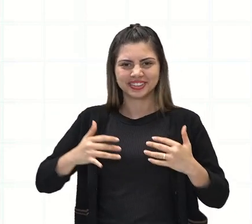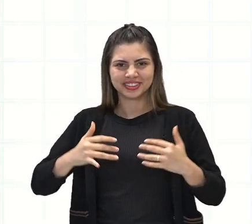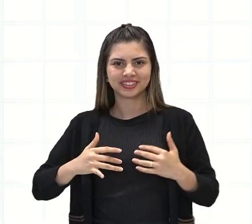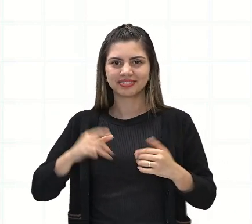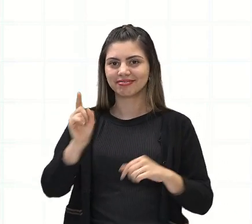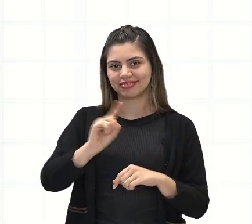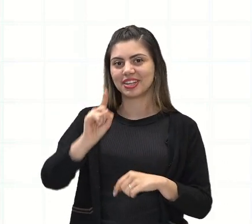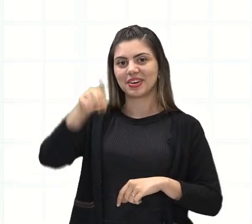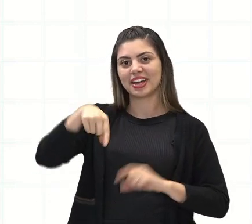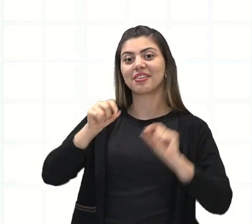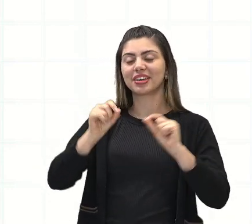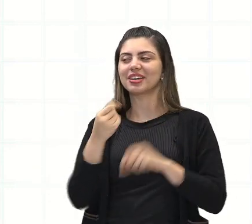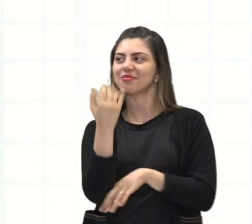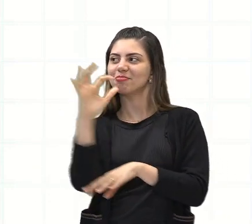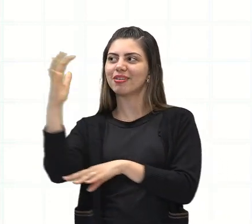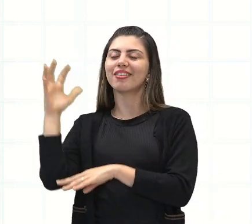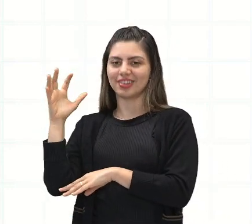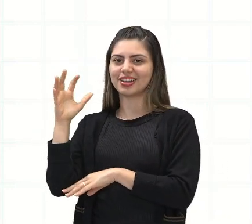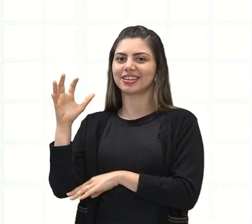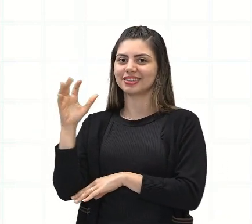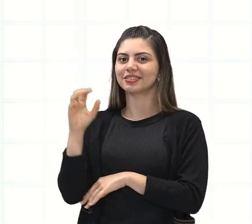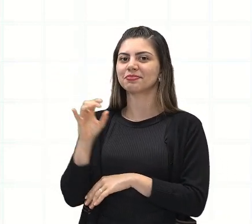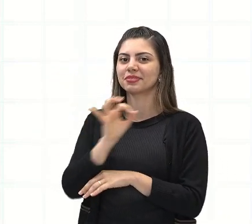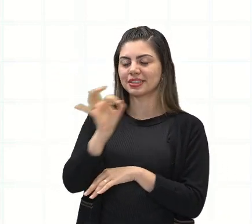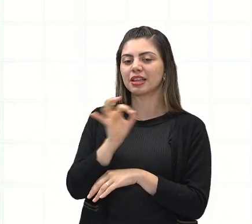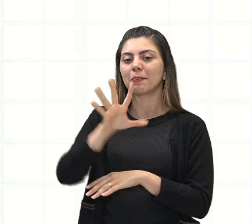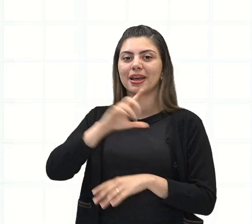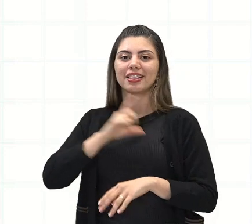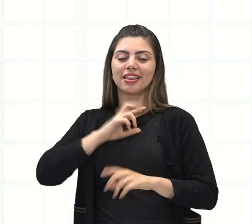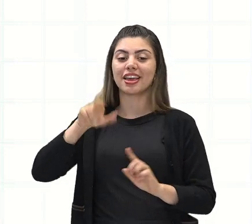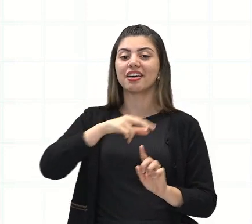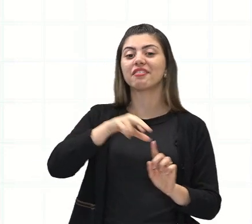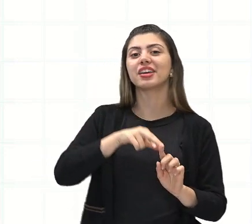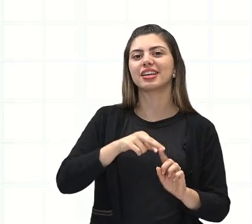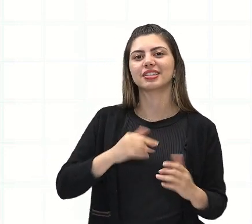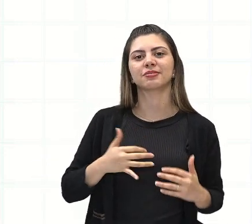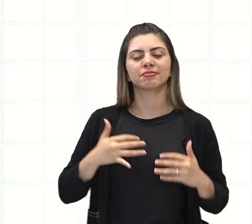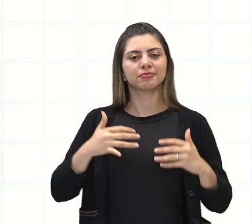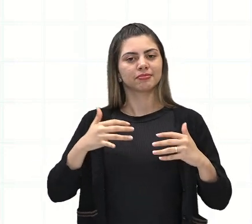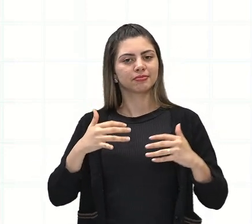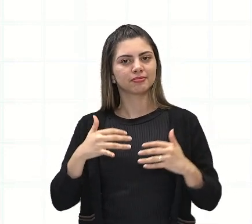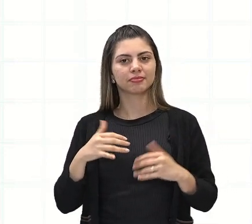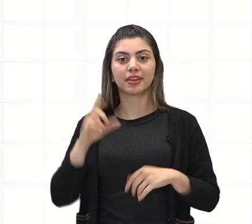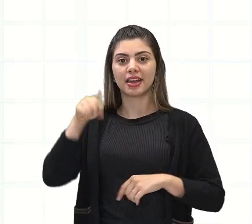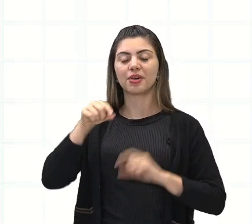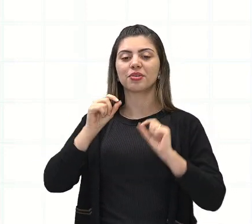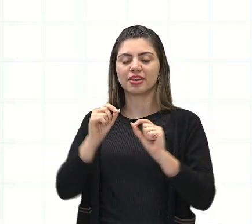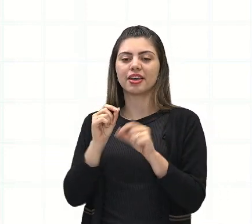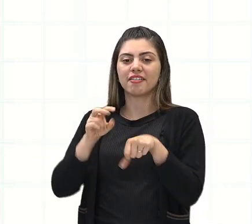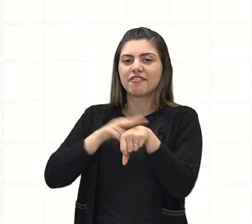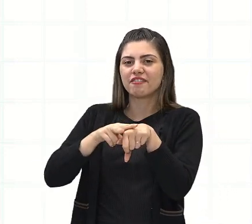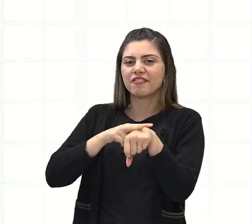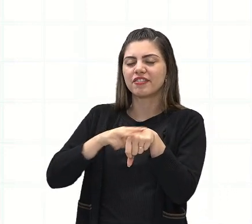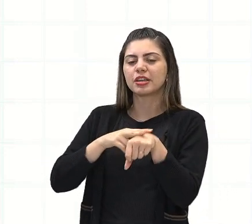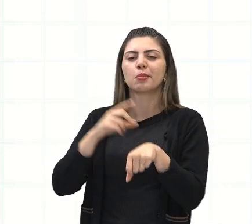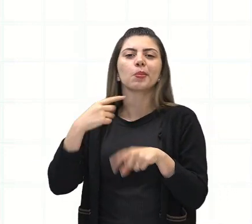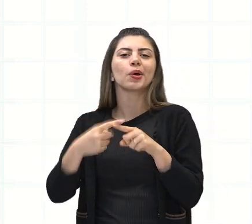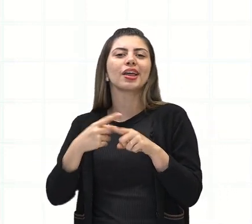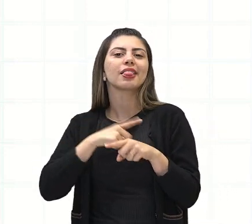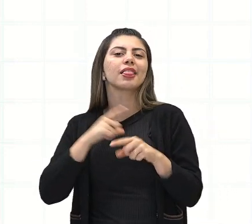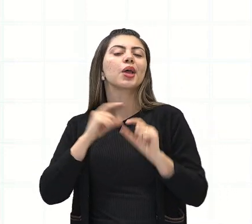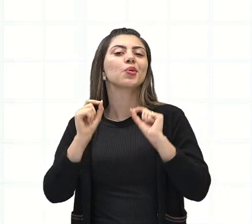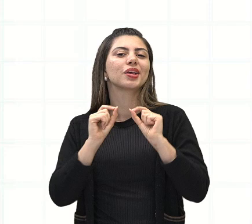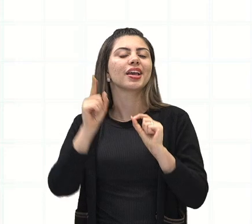uma floresta, né? Como se fizesse referência à floresta, esse elemento verde. Porque existe essa comparação,